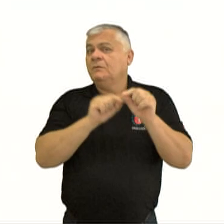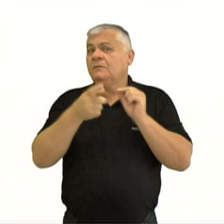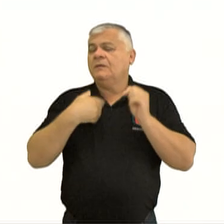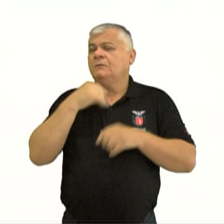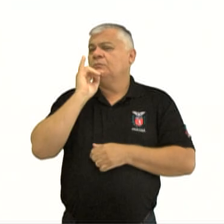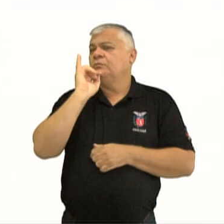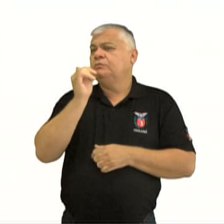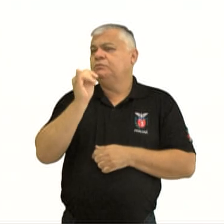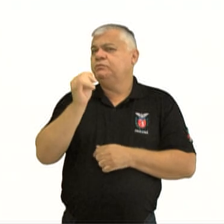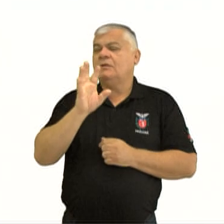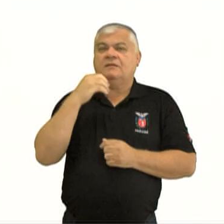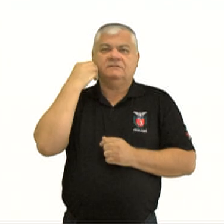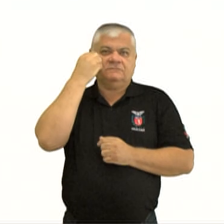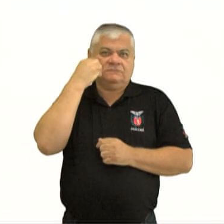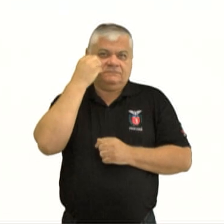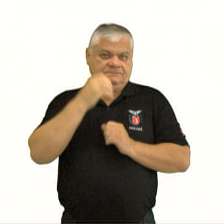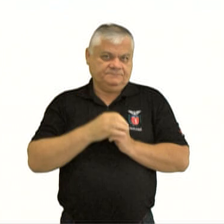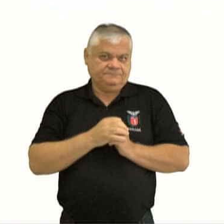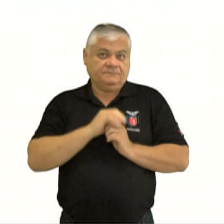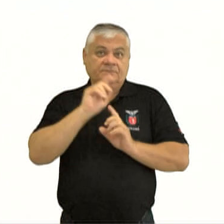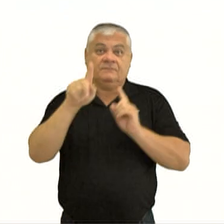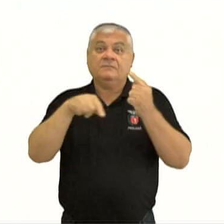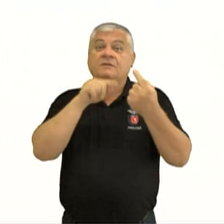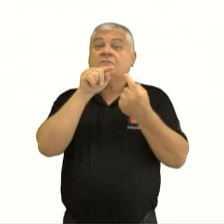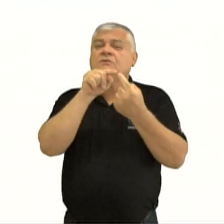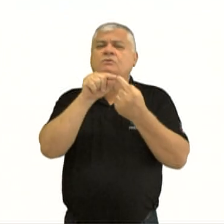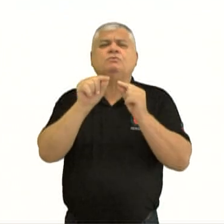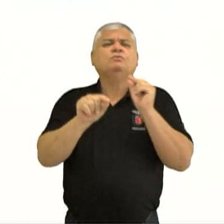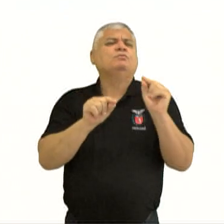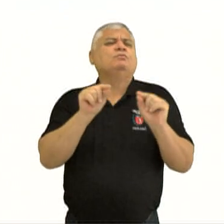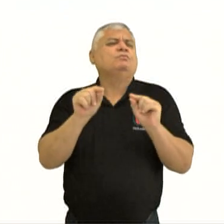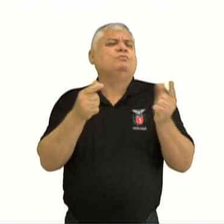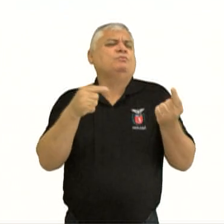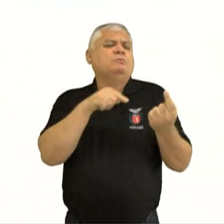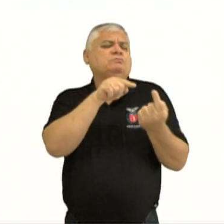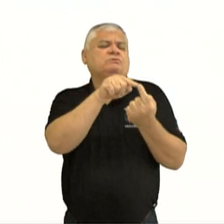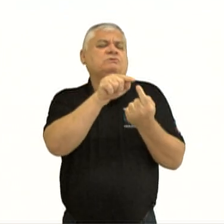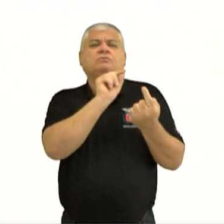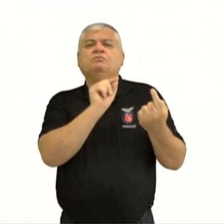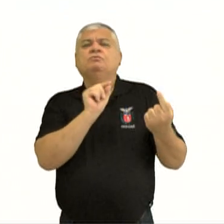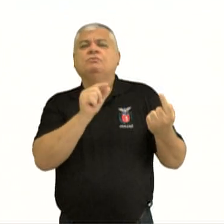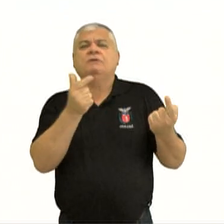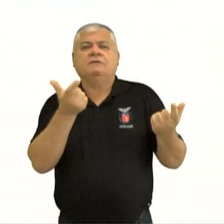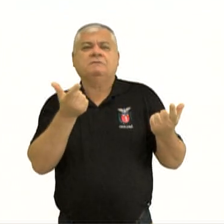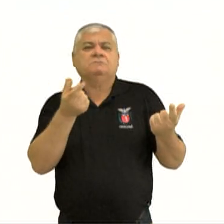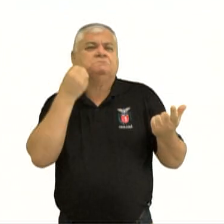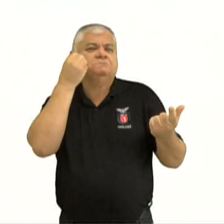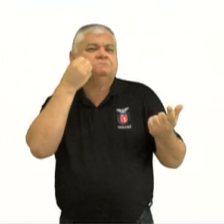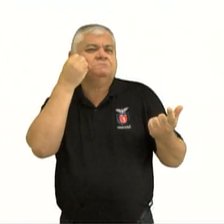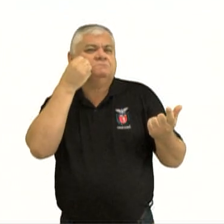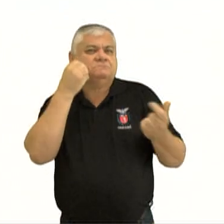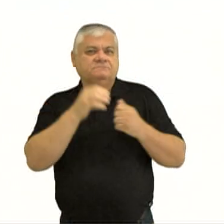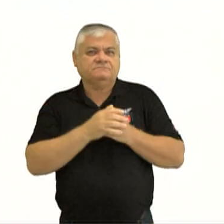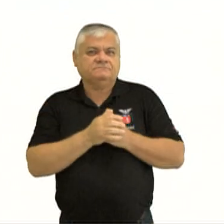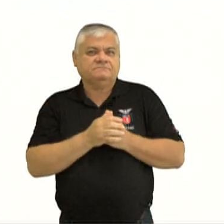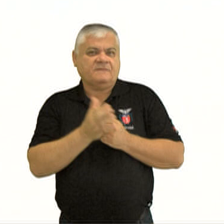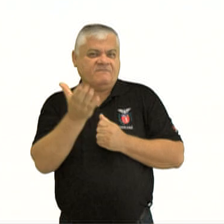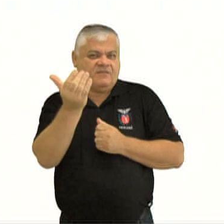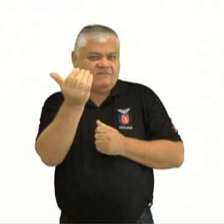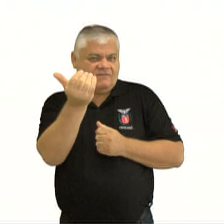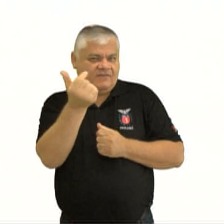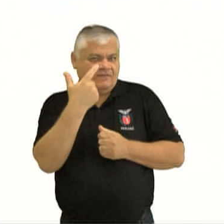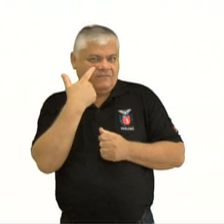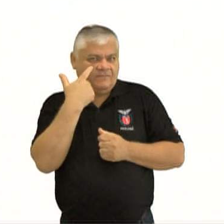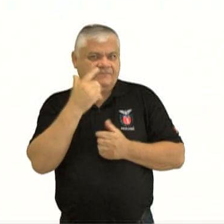experiência. E os nossos objetivos são... O que será que a gente quer de objetivo no relato de experiência? Vem aqui, vem aqui, vem